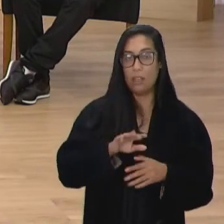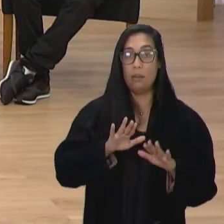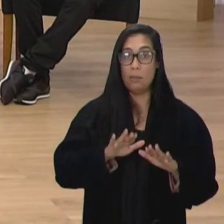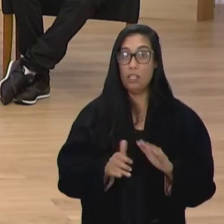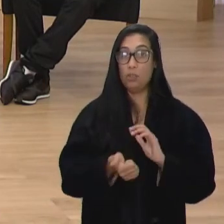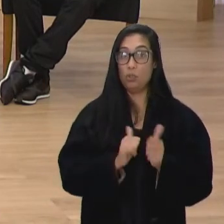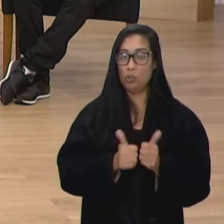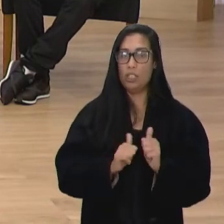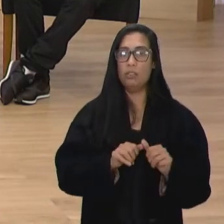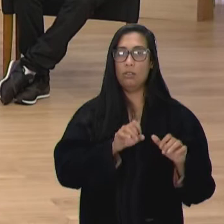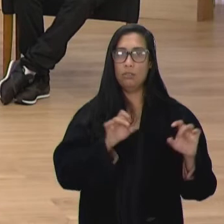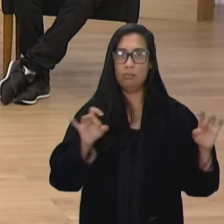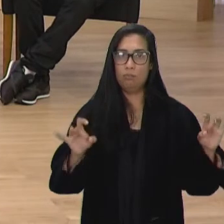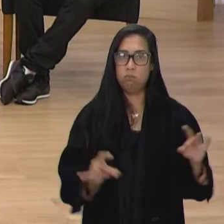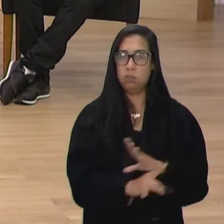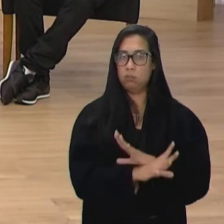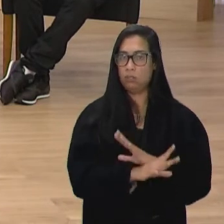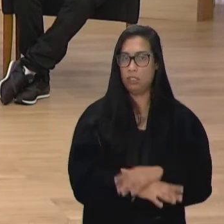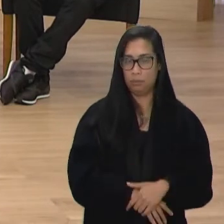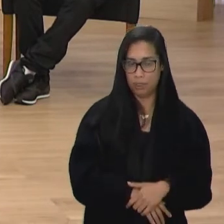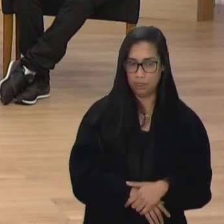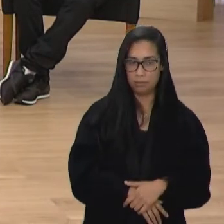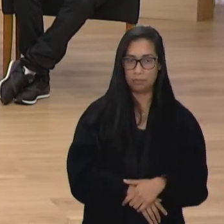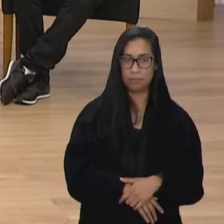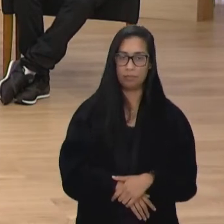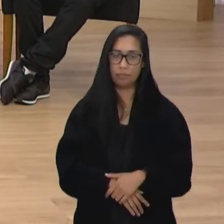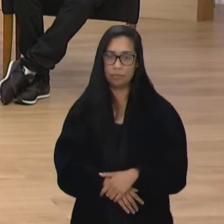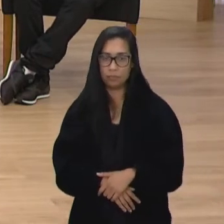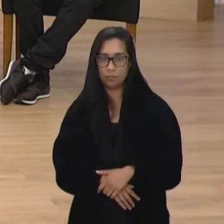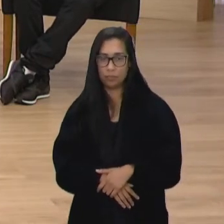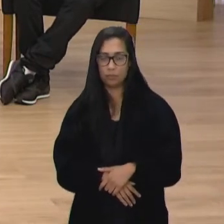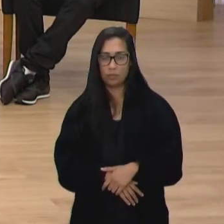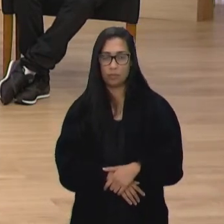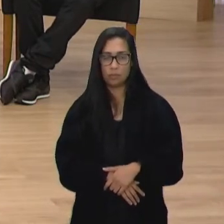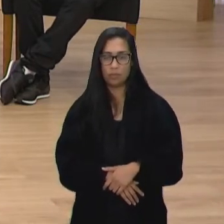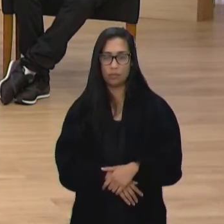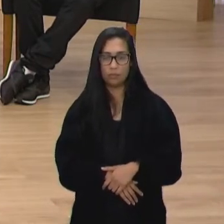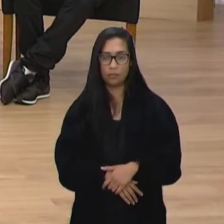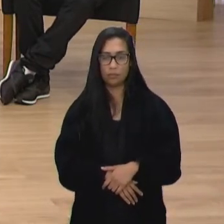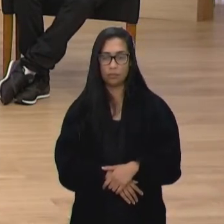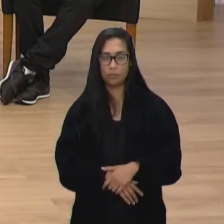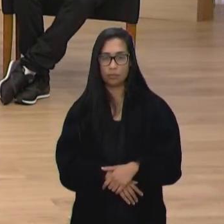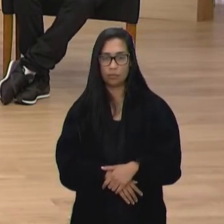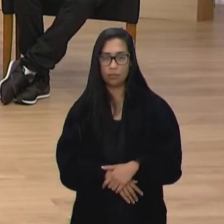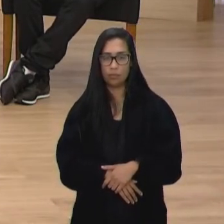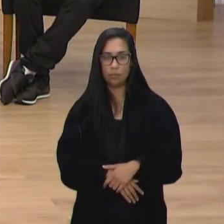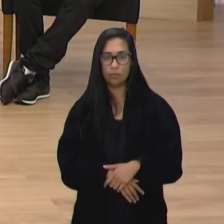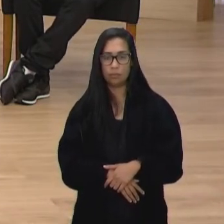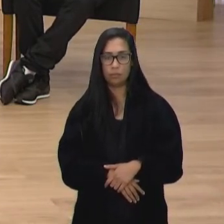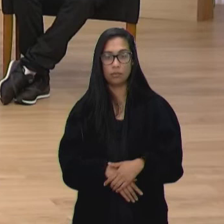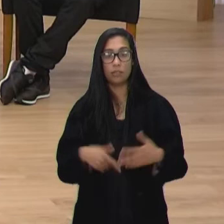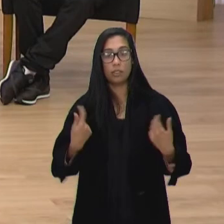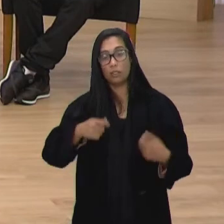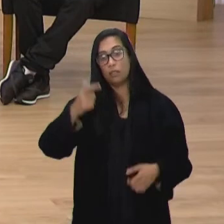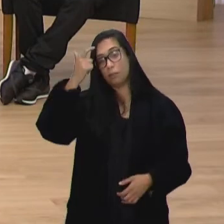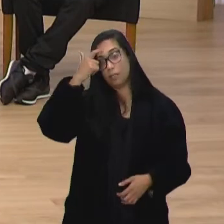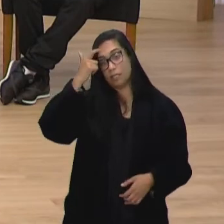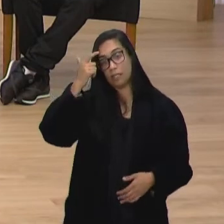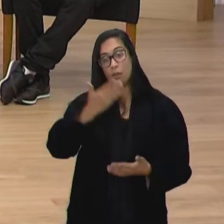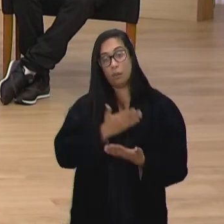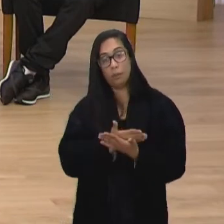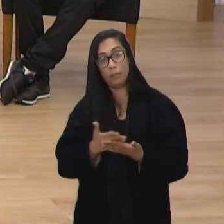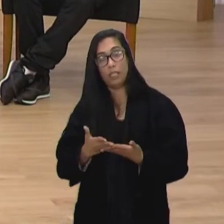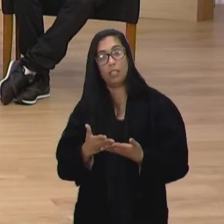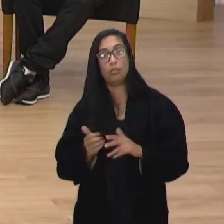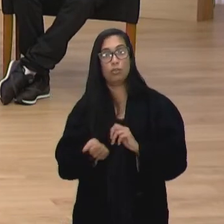essa jogo de pergunta. RPG é bem longo, então a gente tentou mostrar algo mais... Mostrou o início do jogo, Sim. mas a gente não concluiu porque